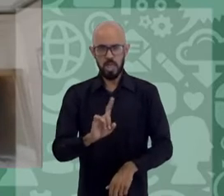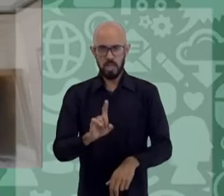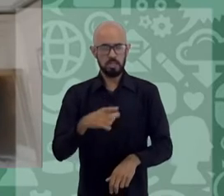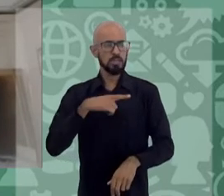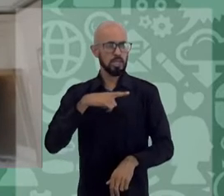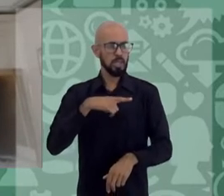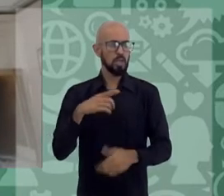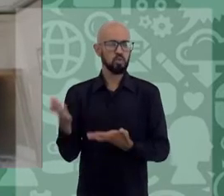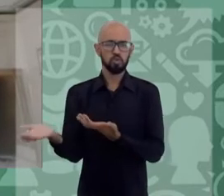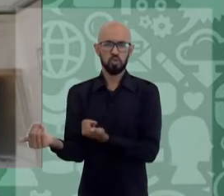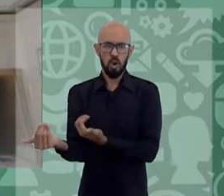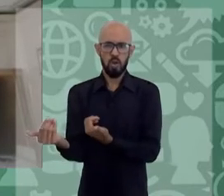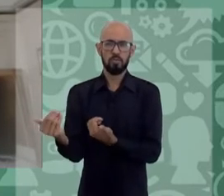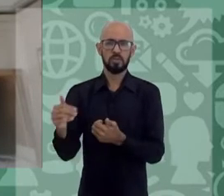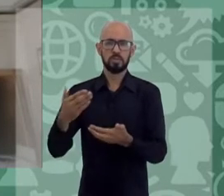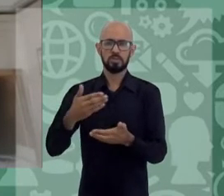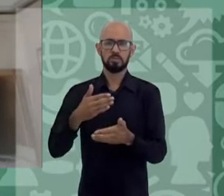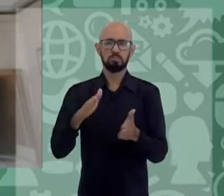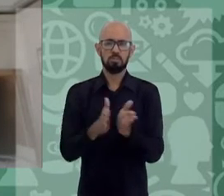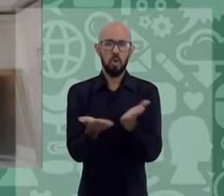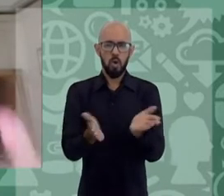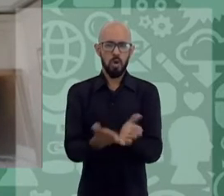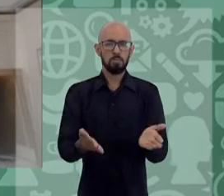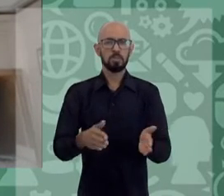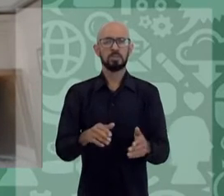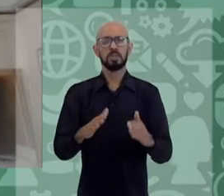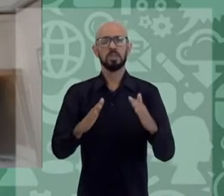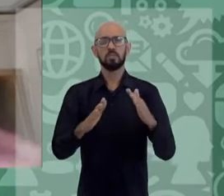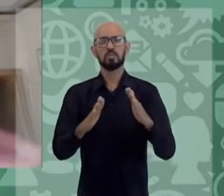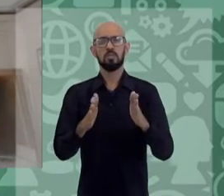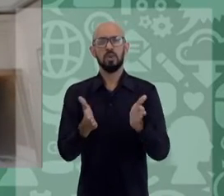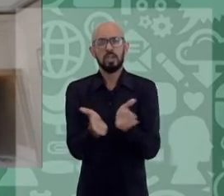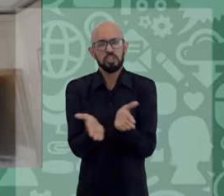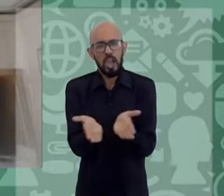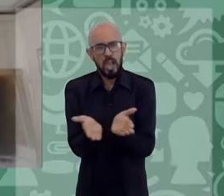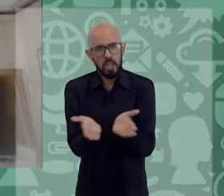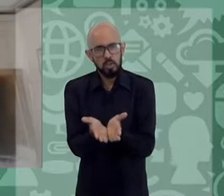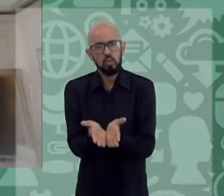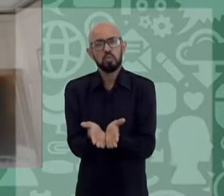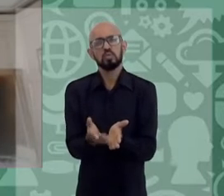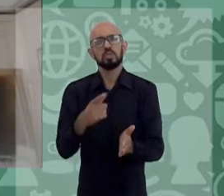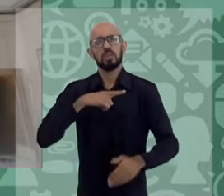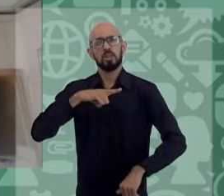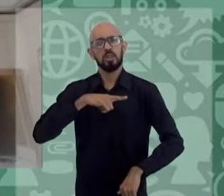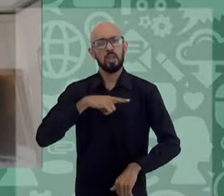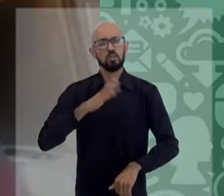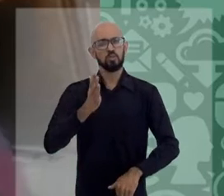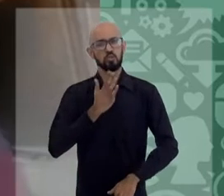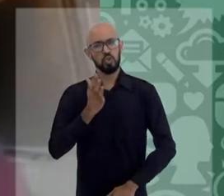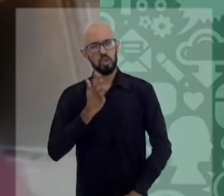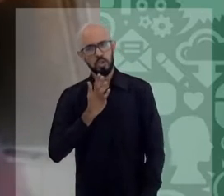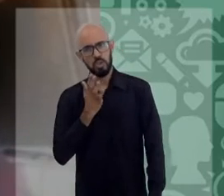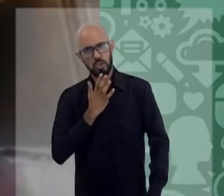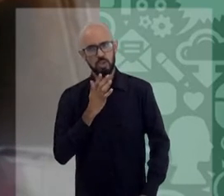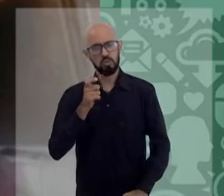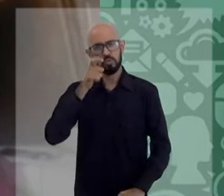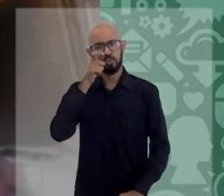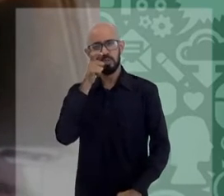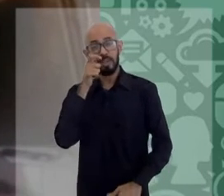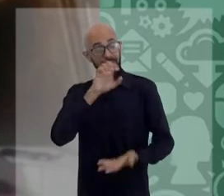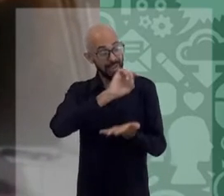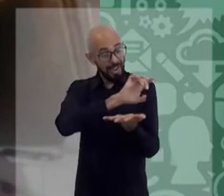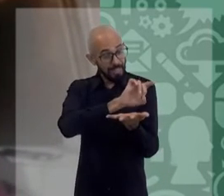Não, você tem jovens de periferia, você tem jovens evangélicos, você tem jovens de classe média alta, né? Que têm expectativas